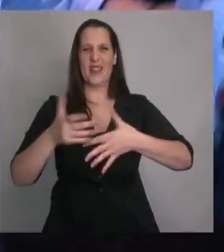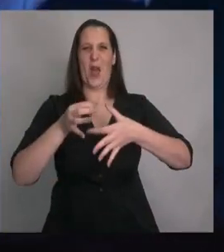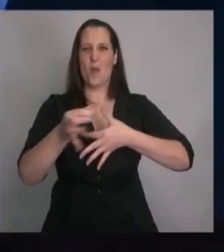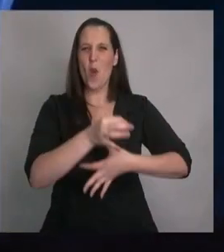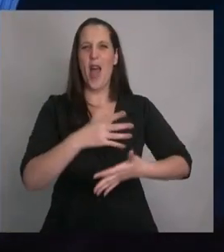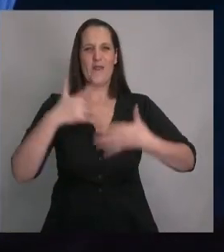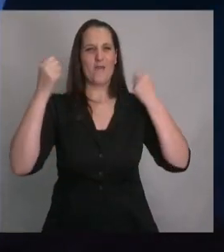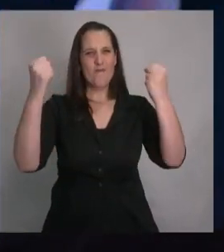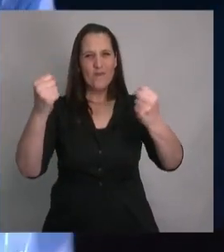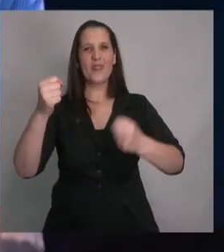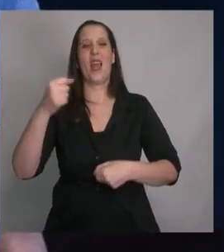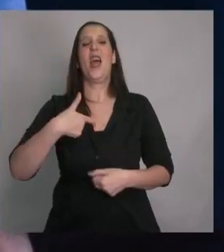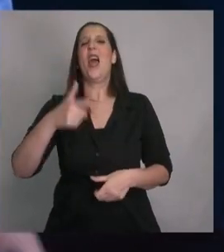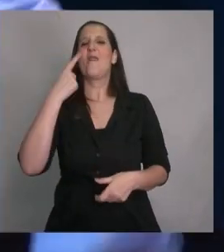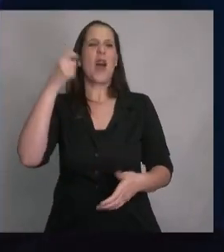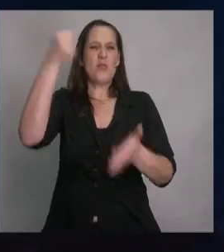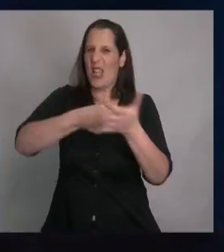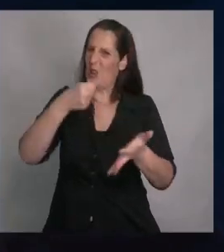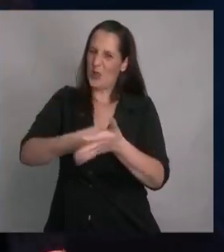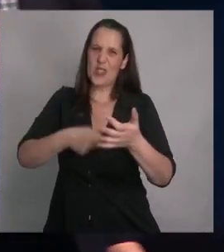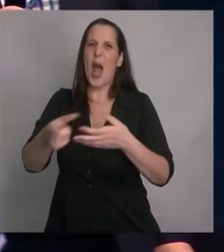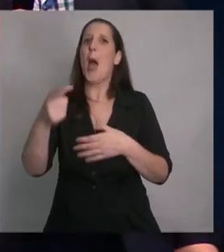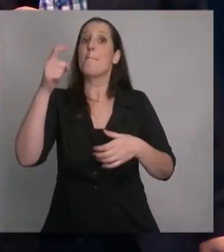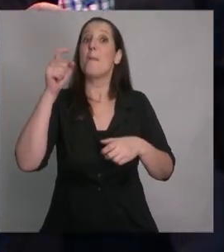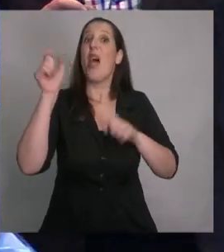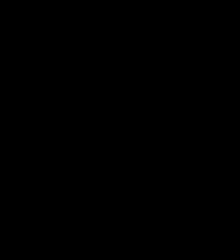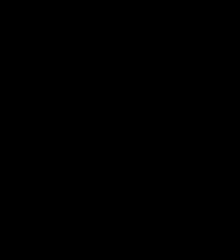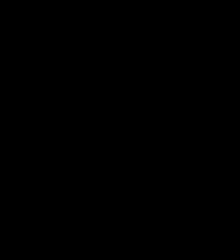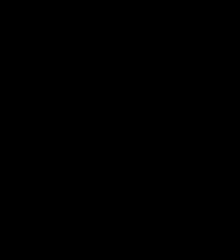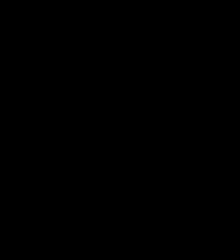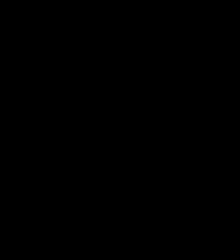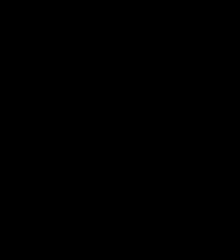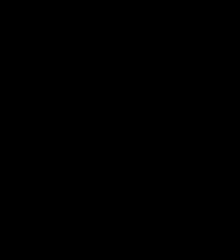de 10 meses, a derrotar a Macri na Argentina. Obrigada.